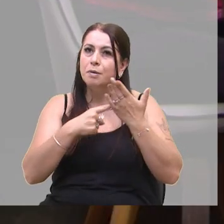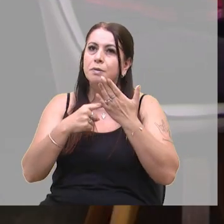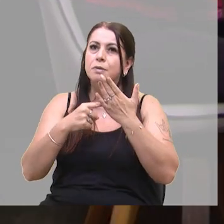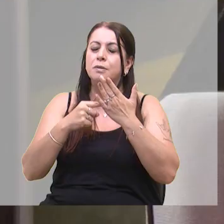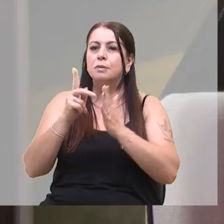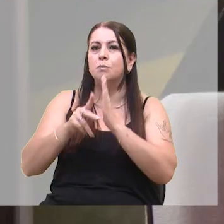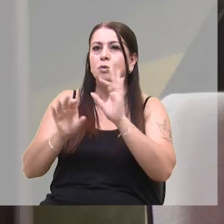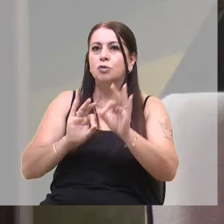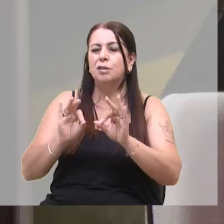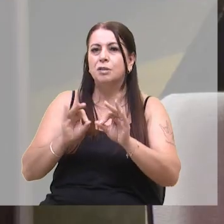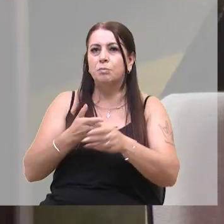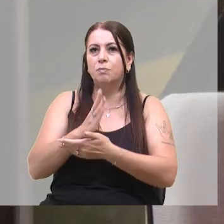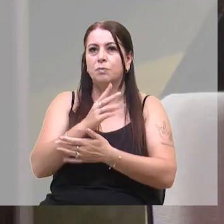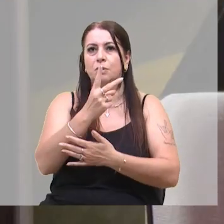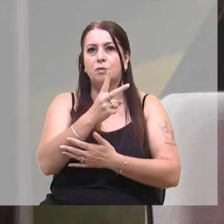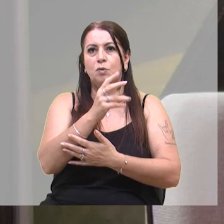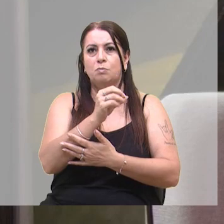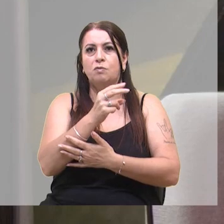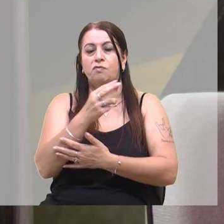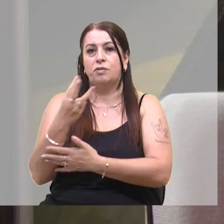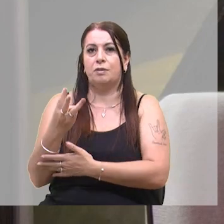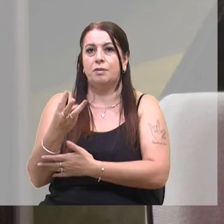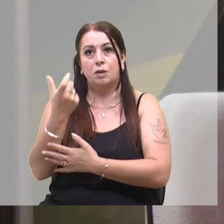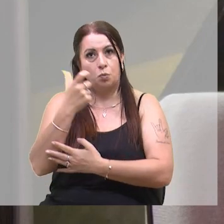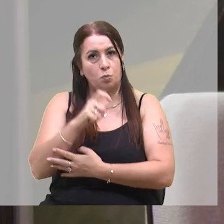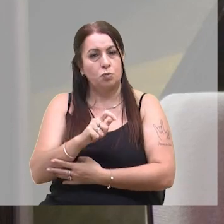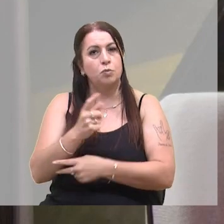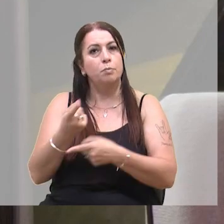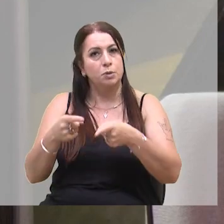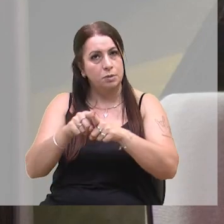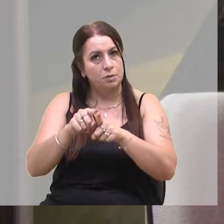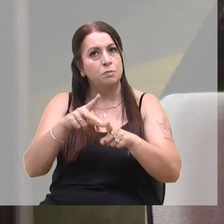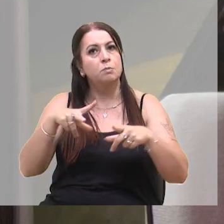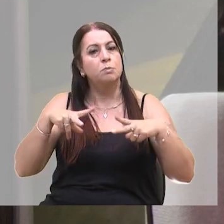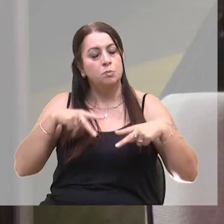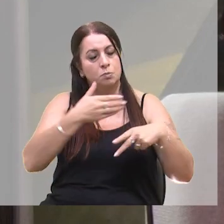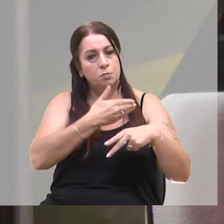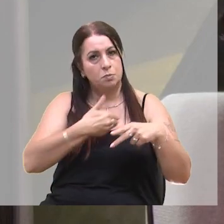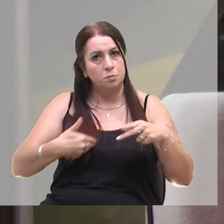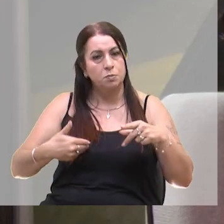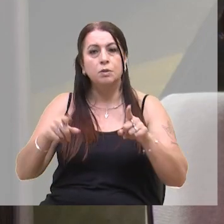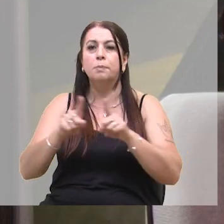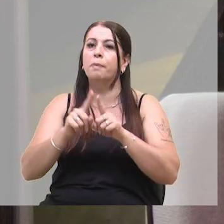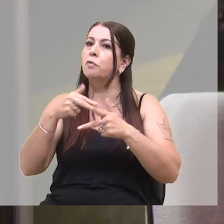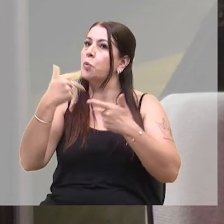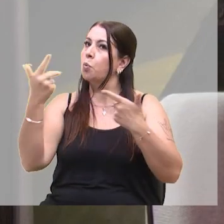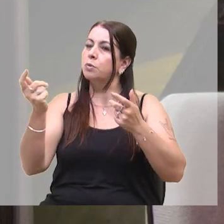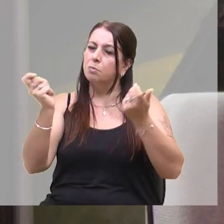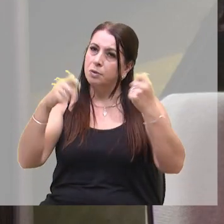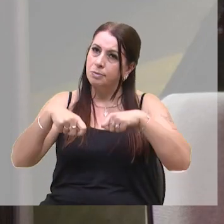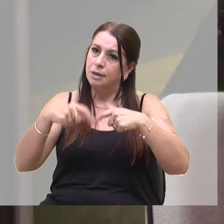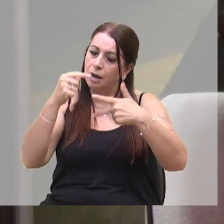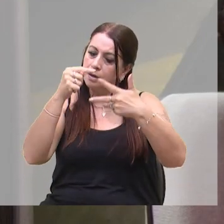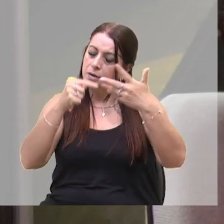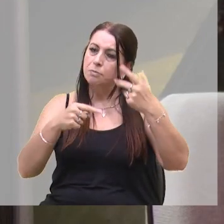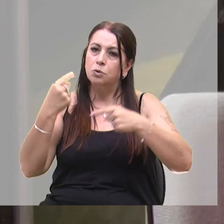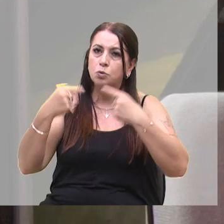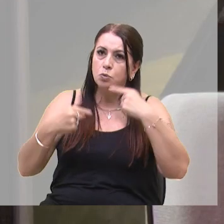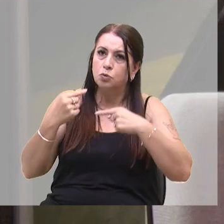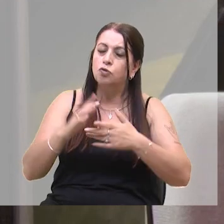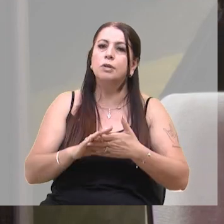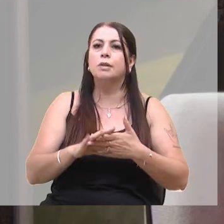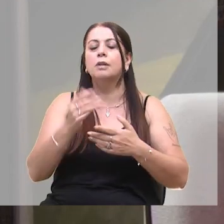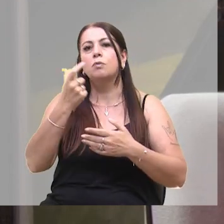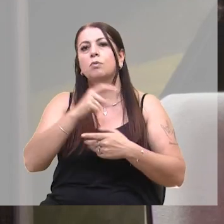muitas questões que serão desdobramentos desses projetos que nós aprovamos em 23, né? Eu acho que parcerias público-privadas